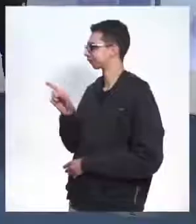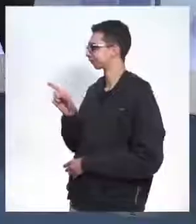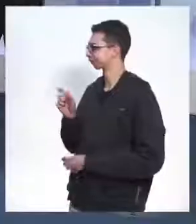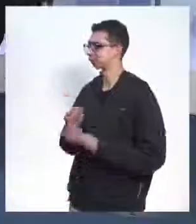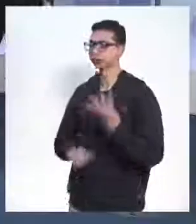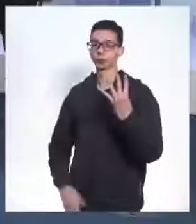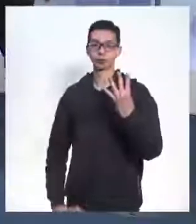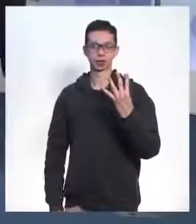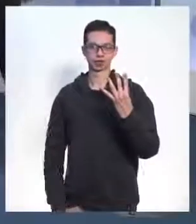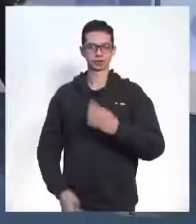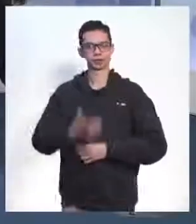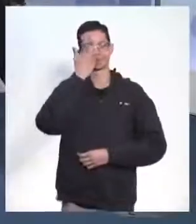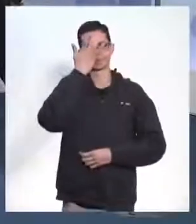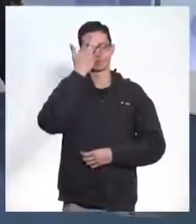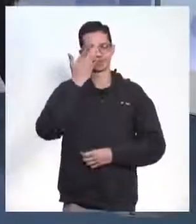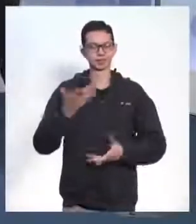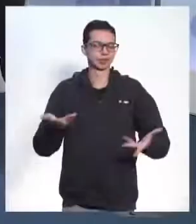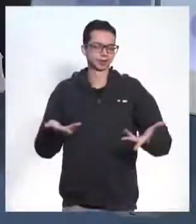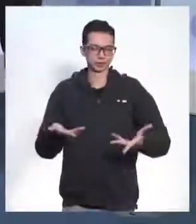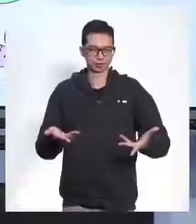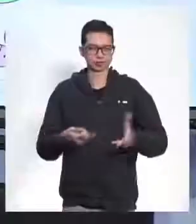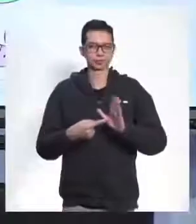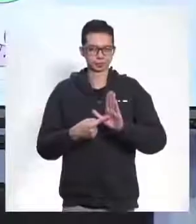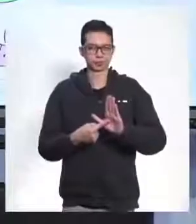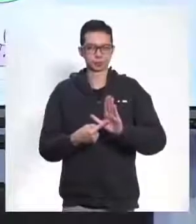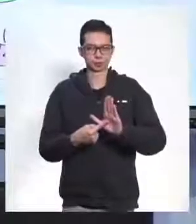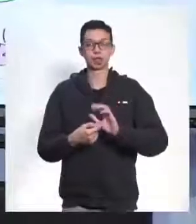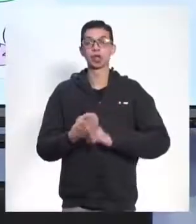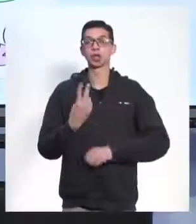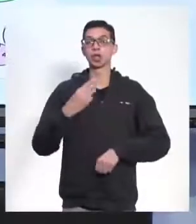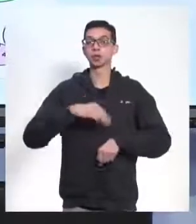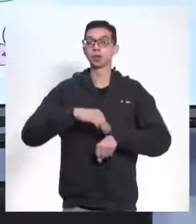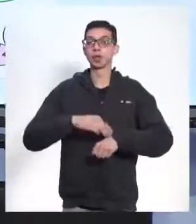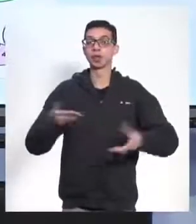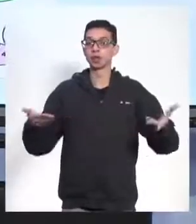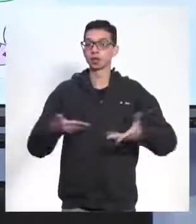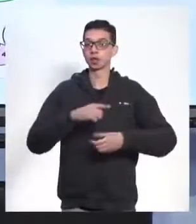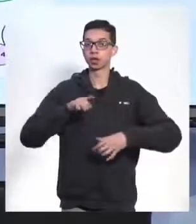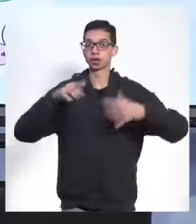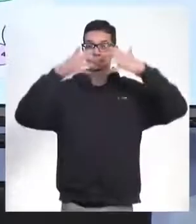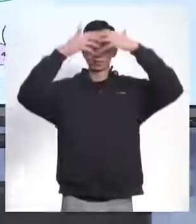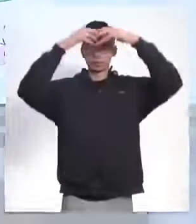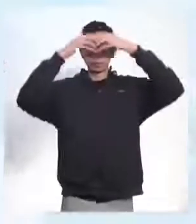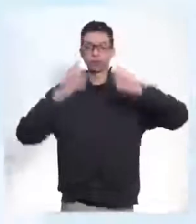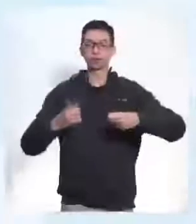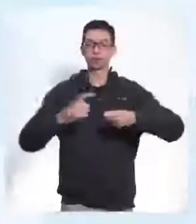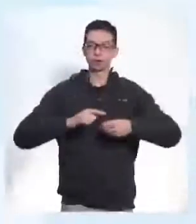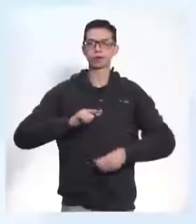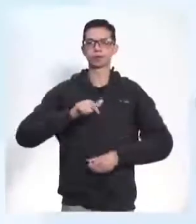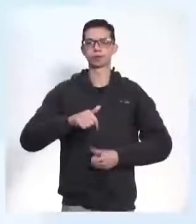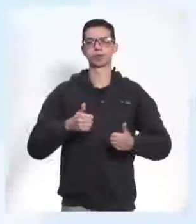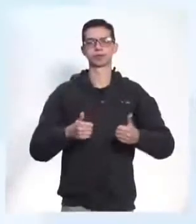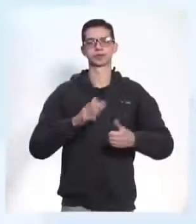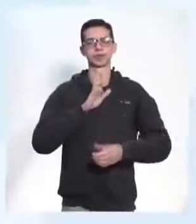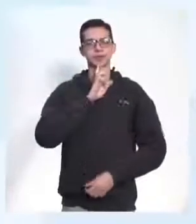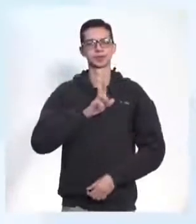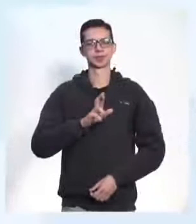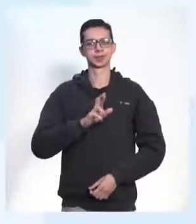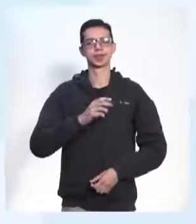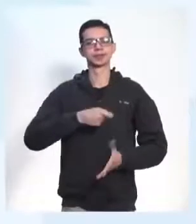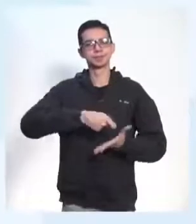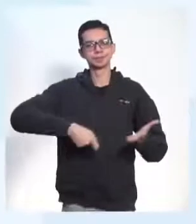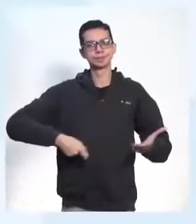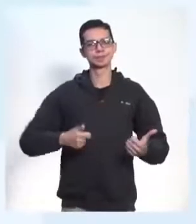a face que saiu. Então, de novo, 2 minutinhos agora para vocês. A gente já retorna com a resposta. Bom